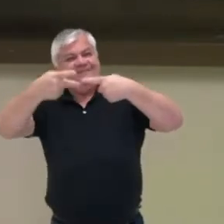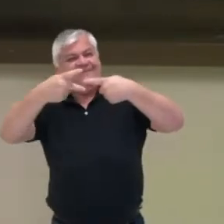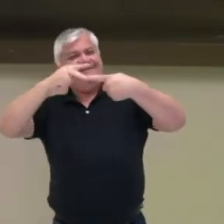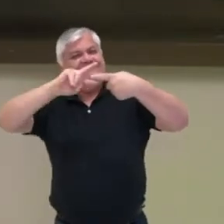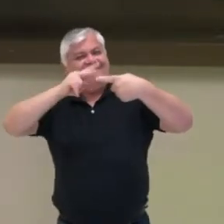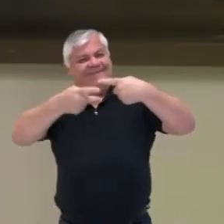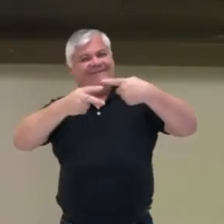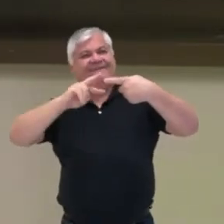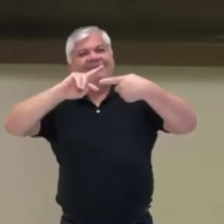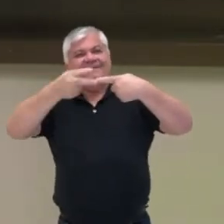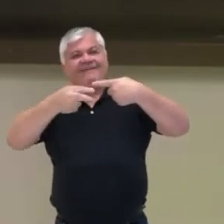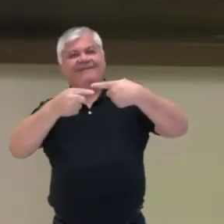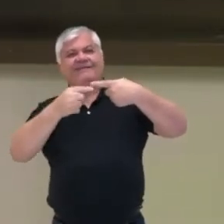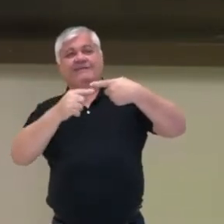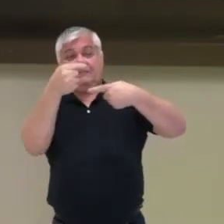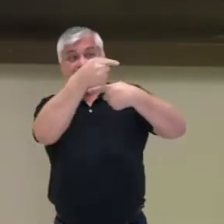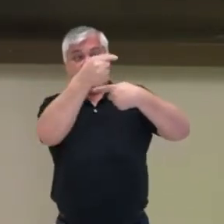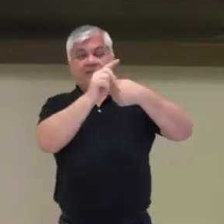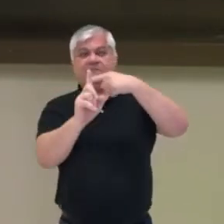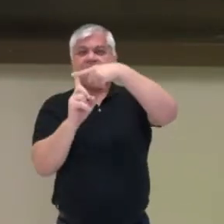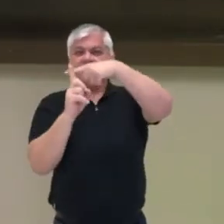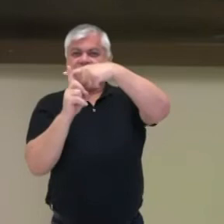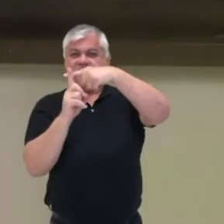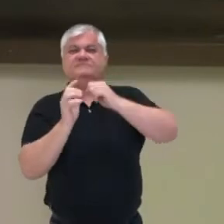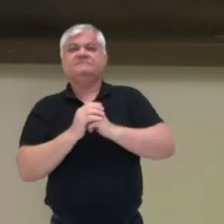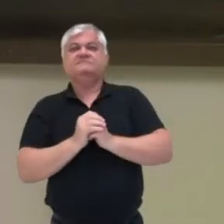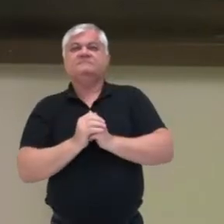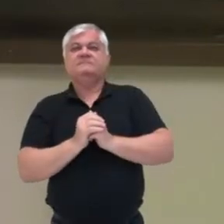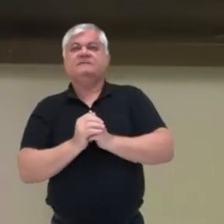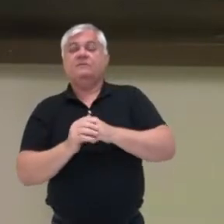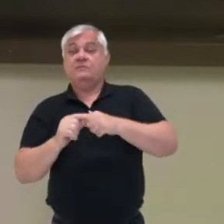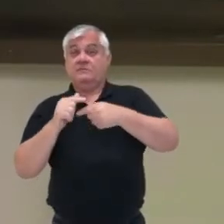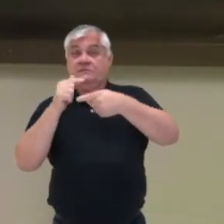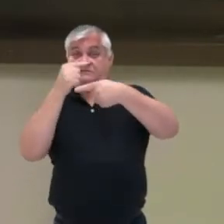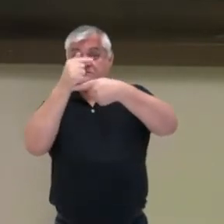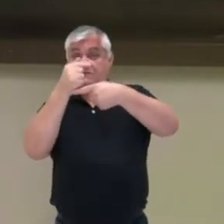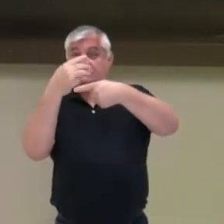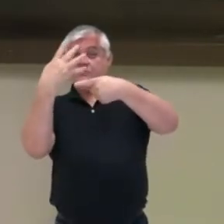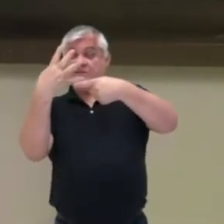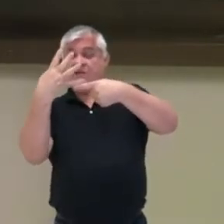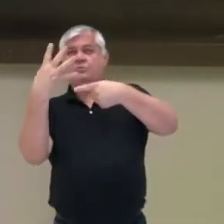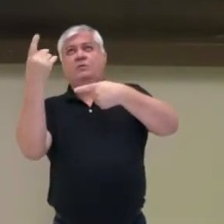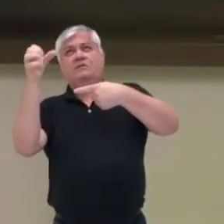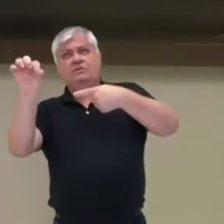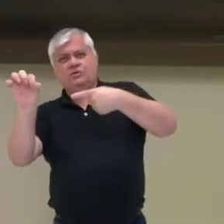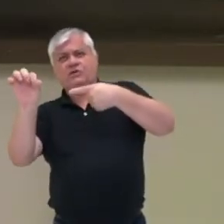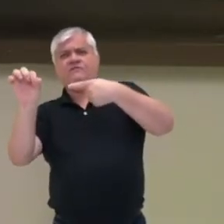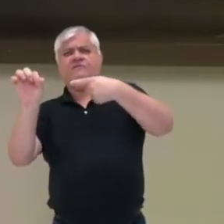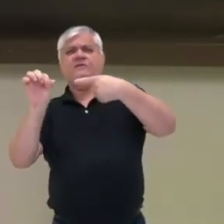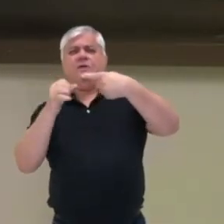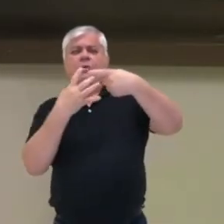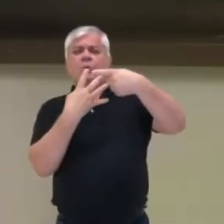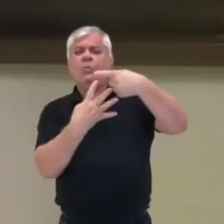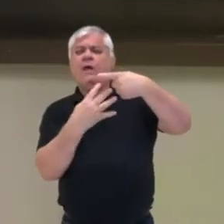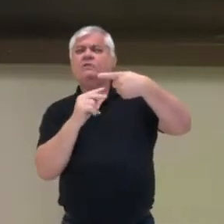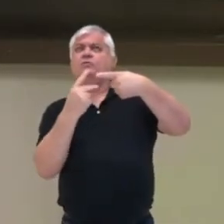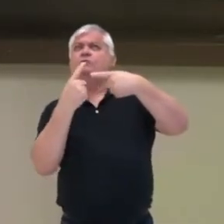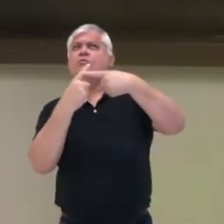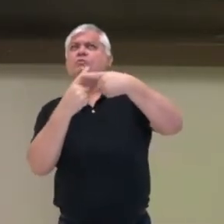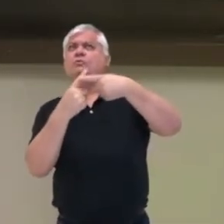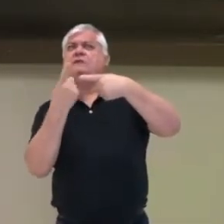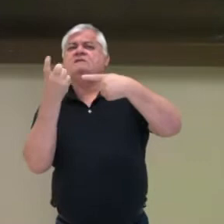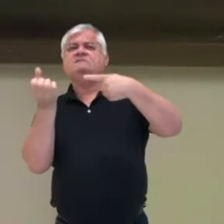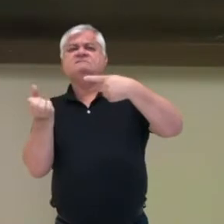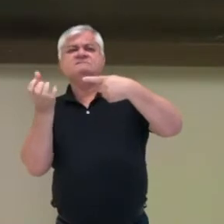né? Estava negativo, ficou positivo. 7 ao quadrado, 7 vezes 7, 49. E 4 ao quadrado,